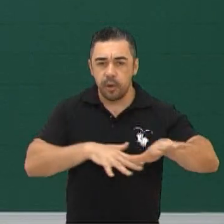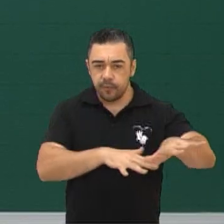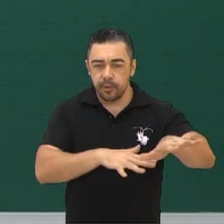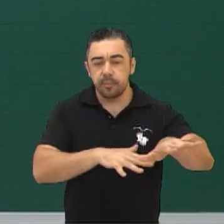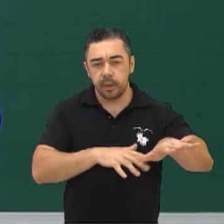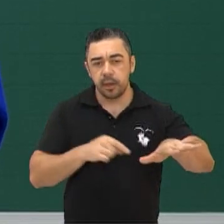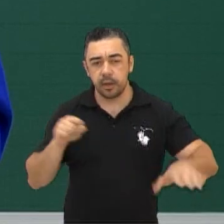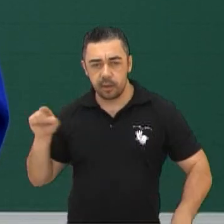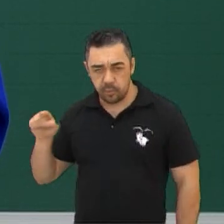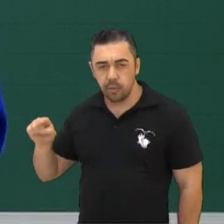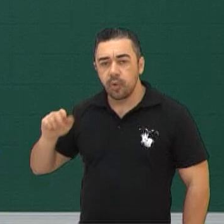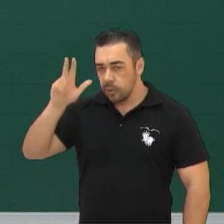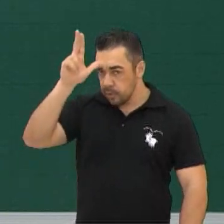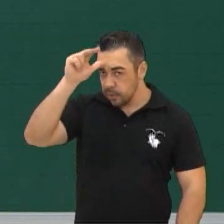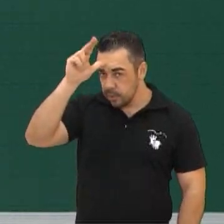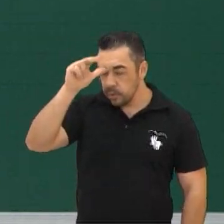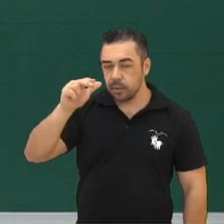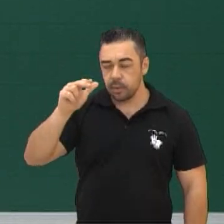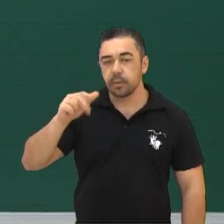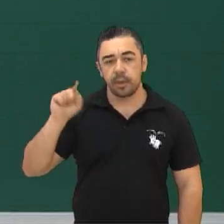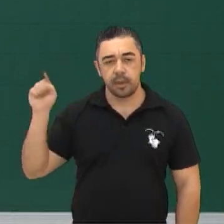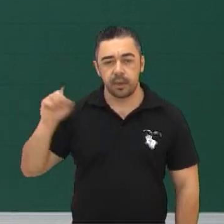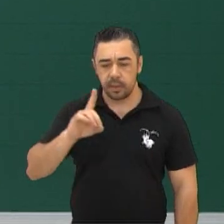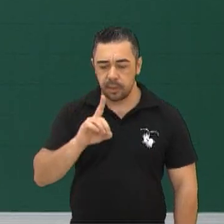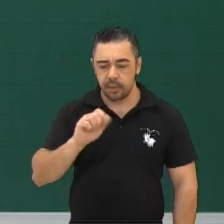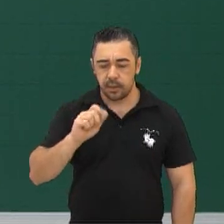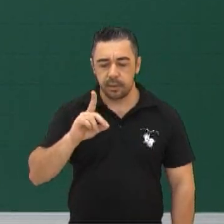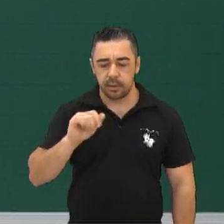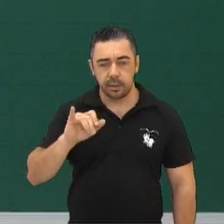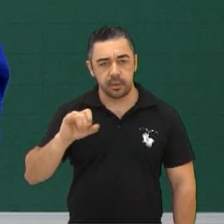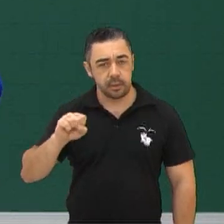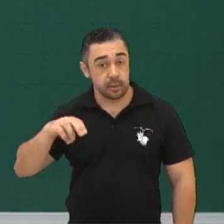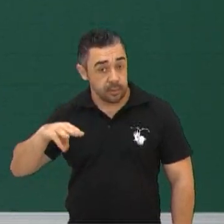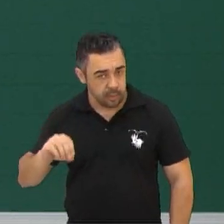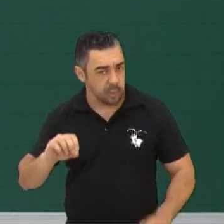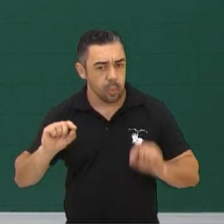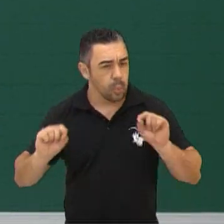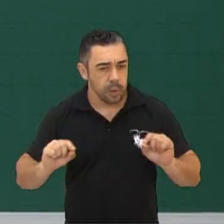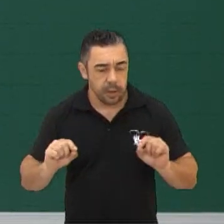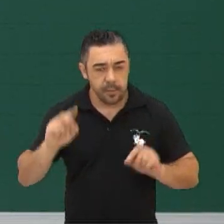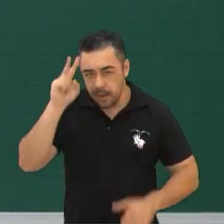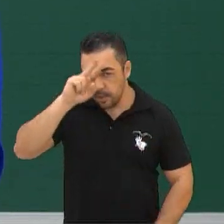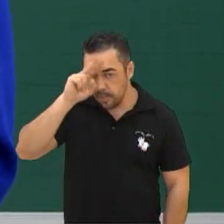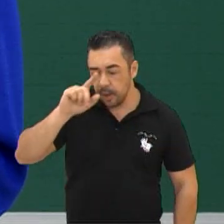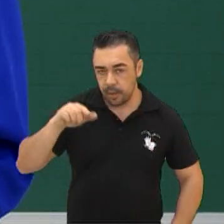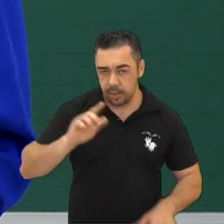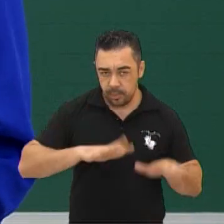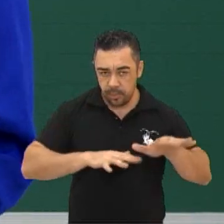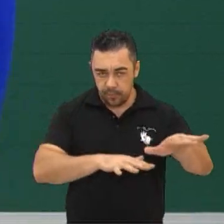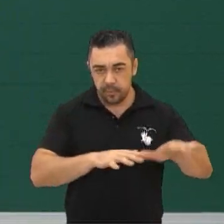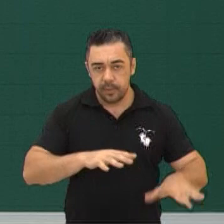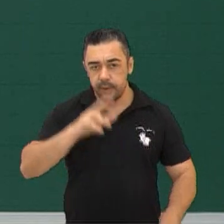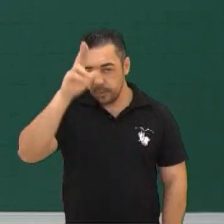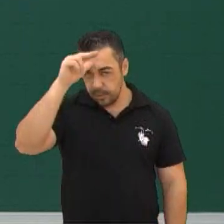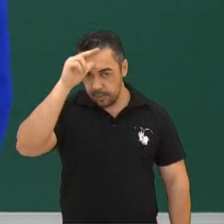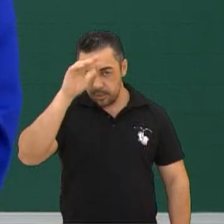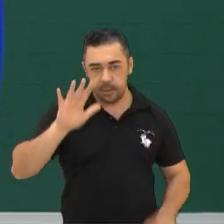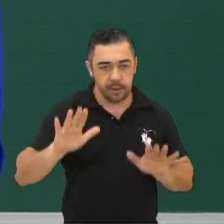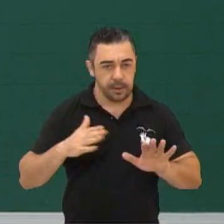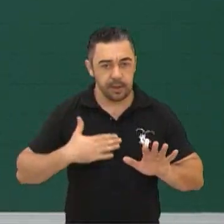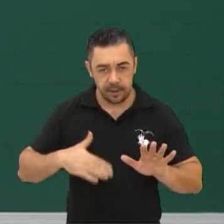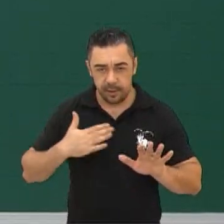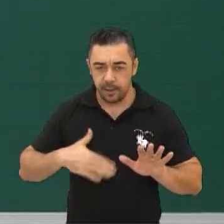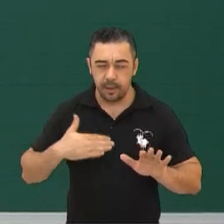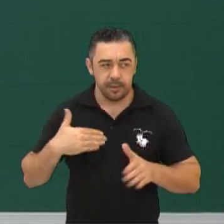artístico do Marcel Duchamp, que é o dadaísmo. O dadaísmo, só para a gente relembrar, já vamos passar, professor, tenha